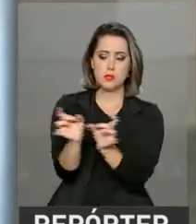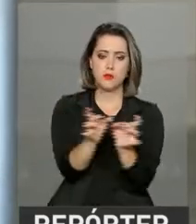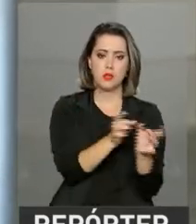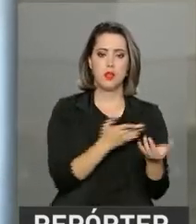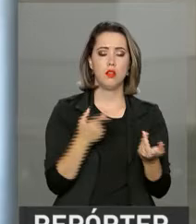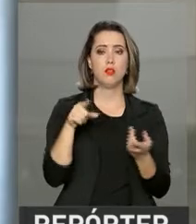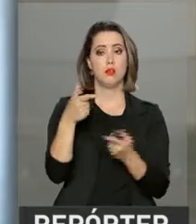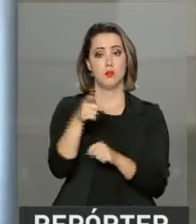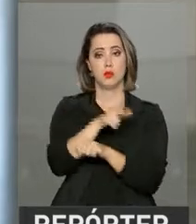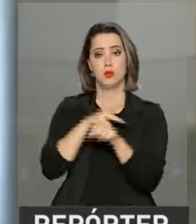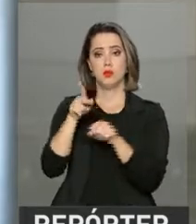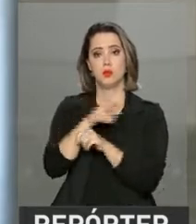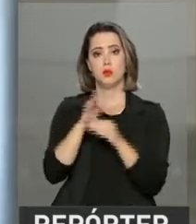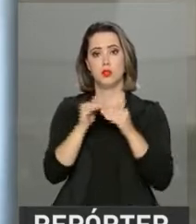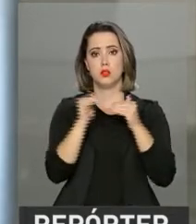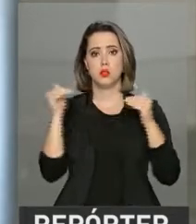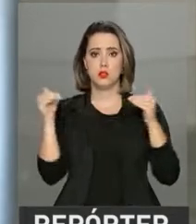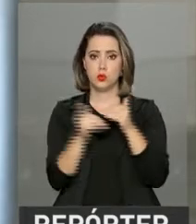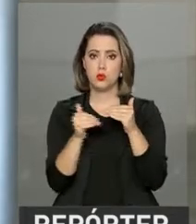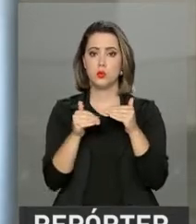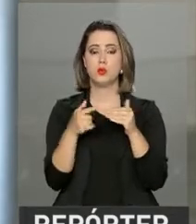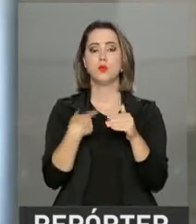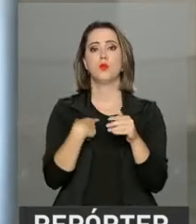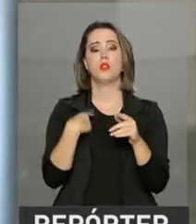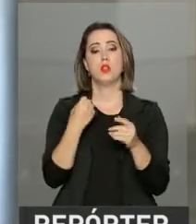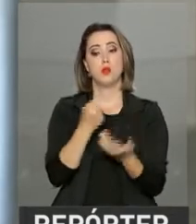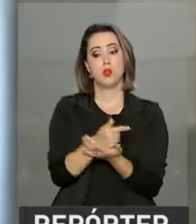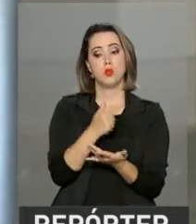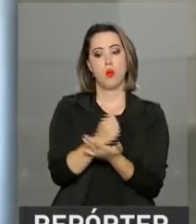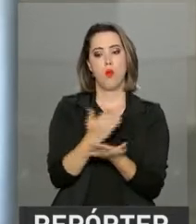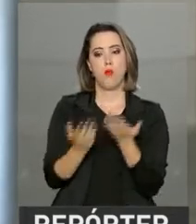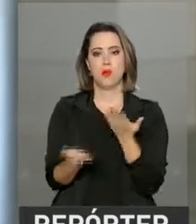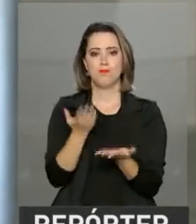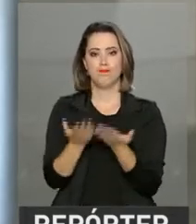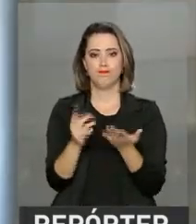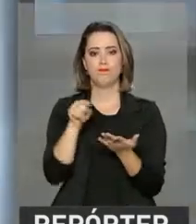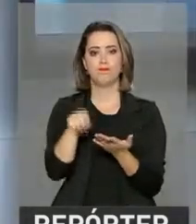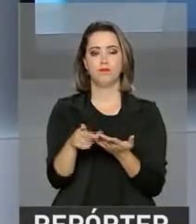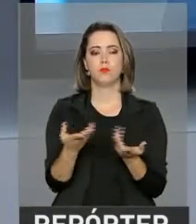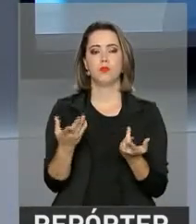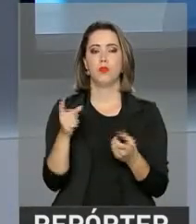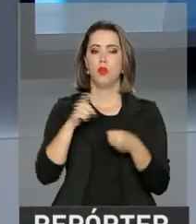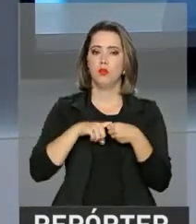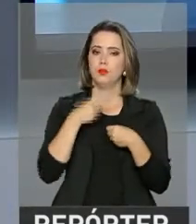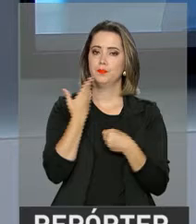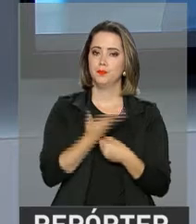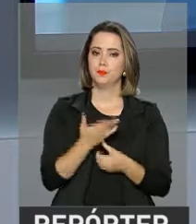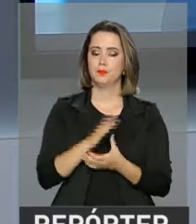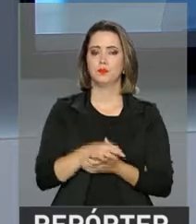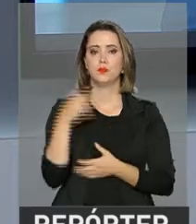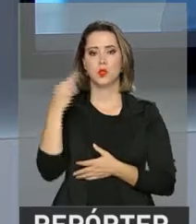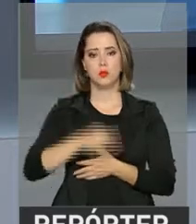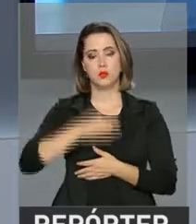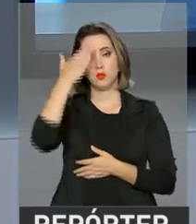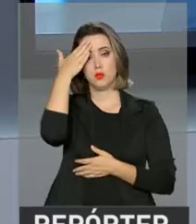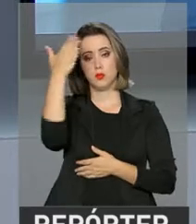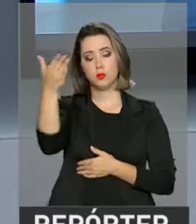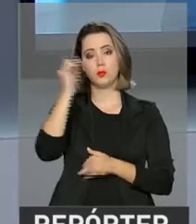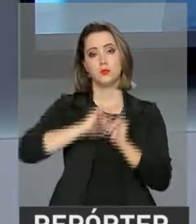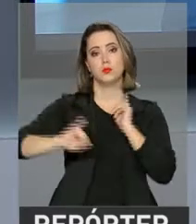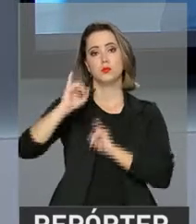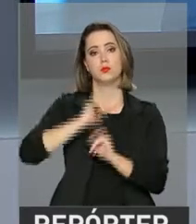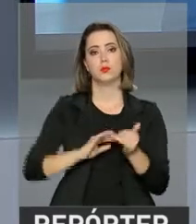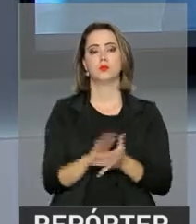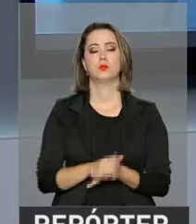e sendo deduzidas as compras do mercado externo. Eu volto com você no estúdio, Roberto. Tá certo, Paulo. Muito obrigado